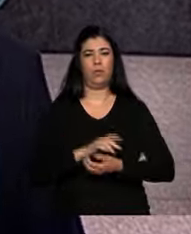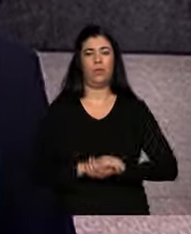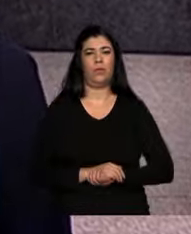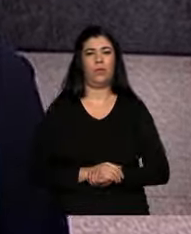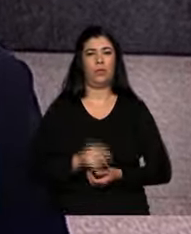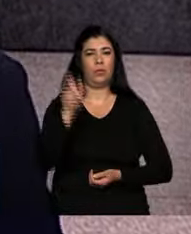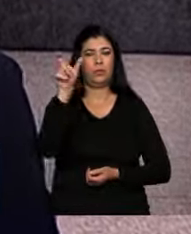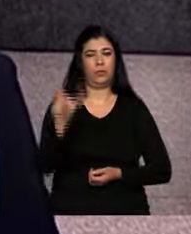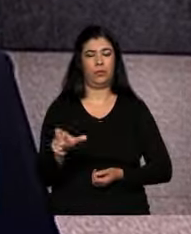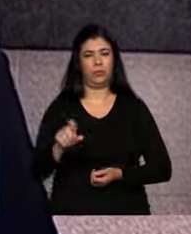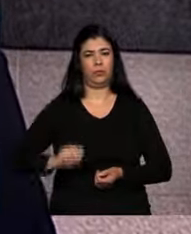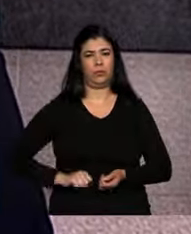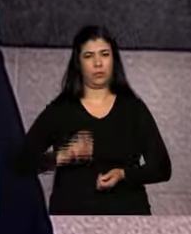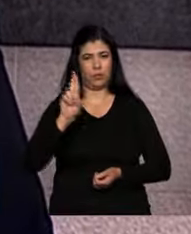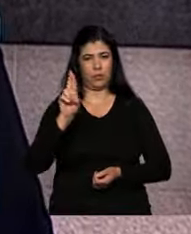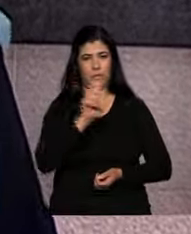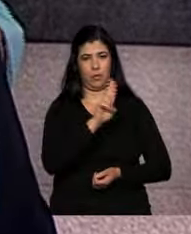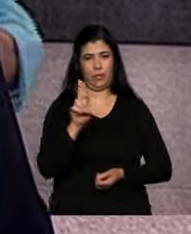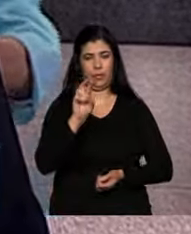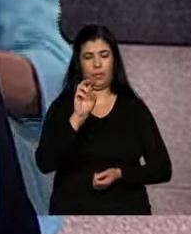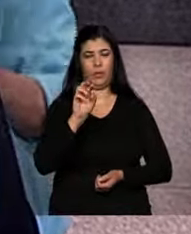Ao embaixador Roberto Abdala.